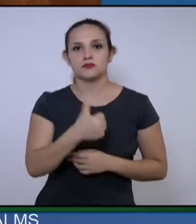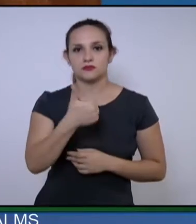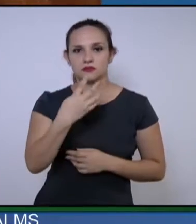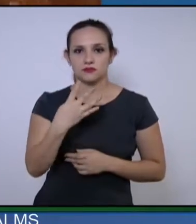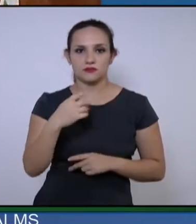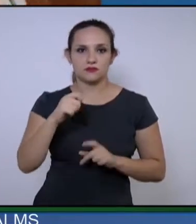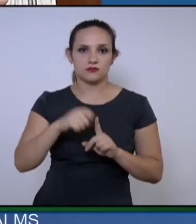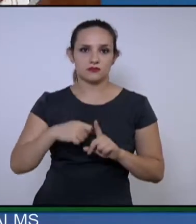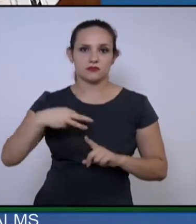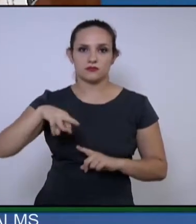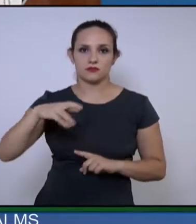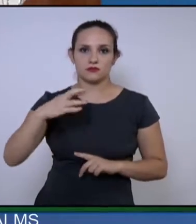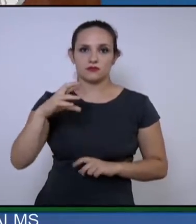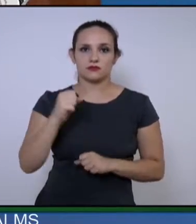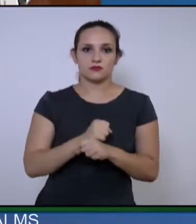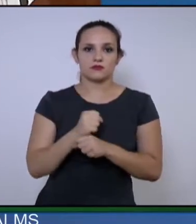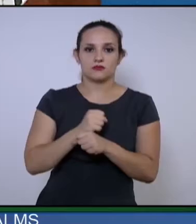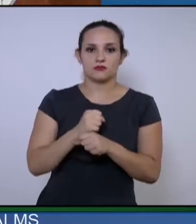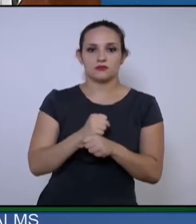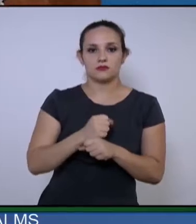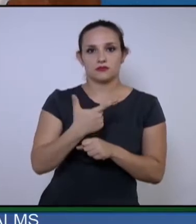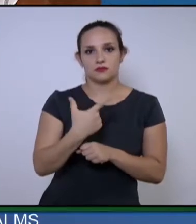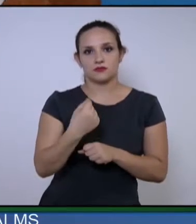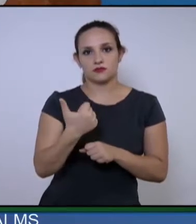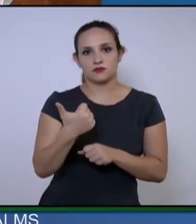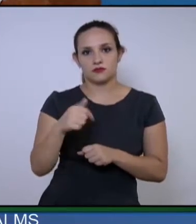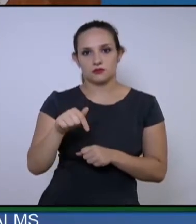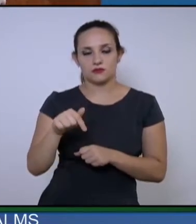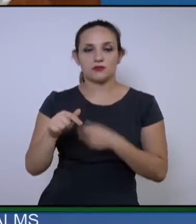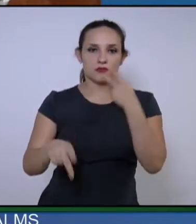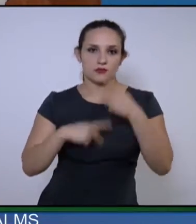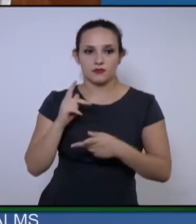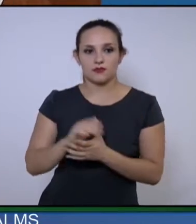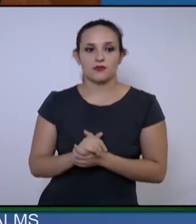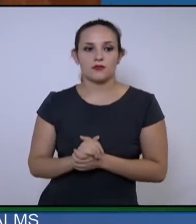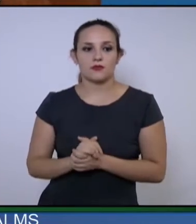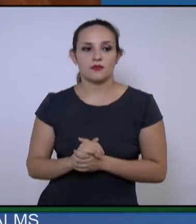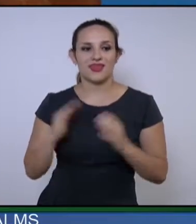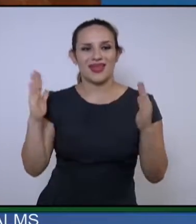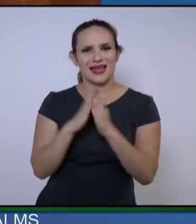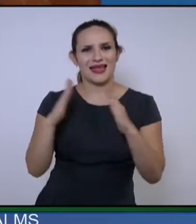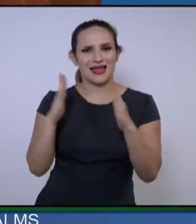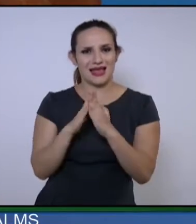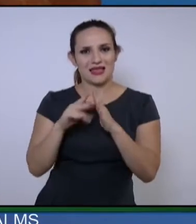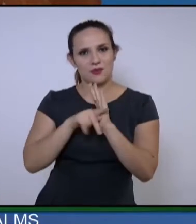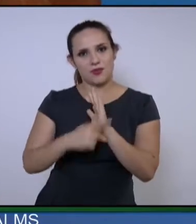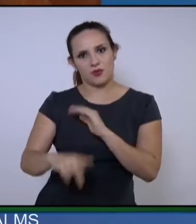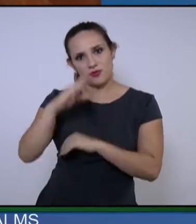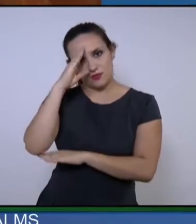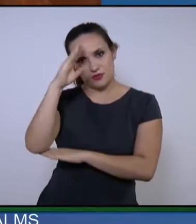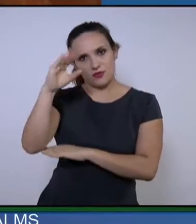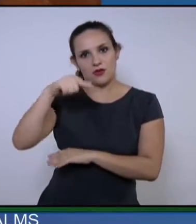14/8/2017, quando diz aqui, quartel do Exército em Mato Grosso do Sul pede socorro